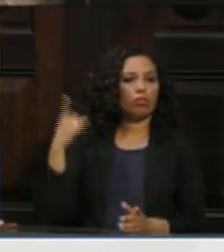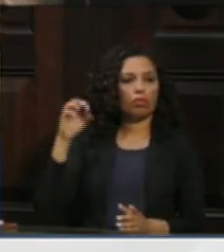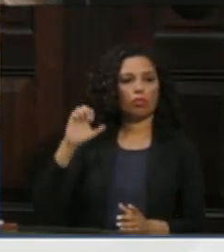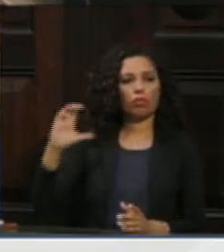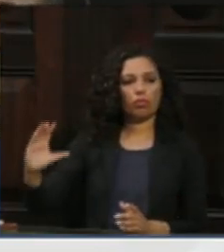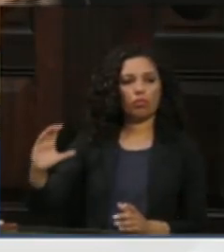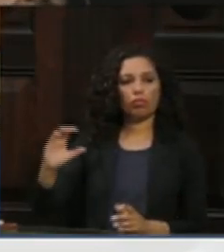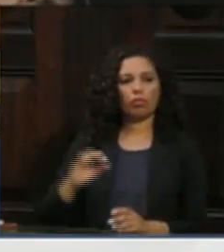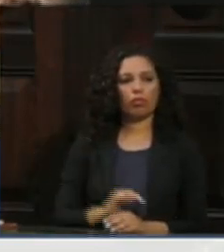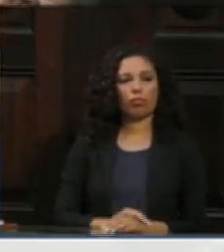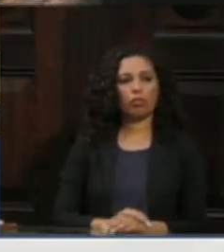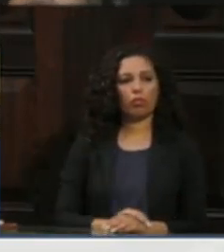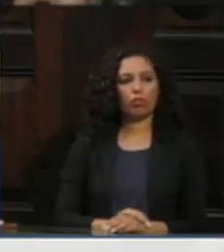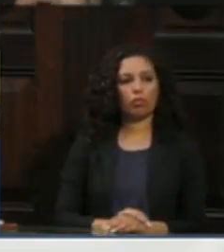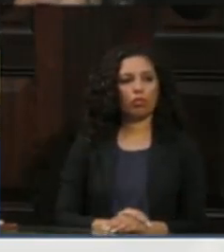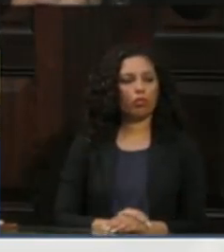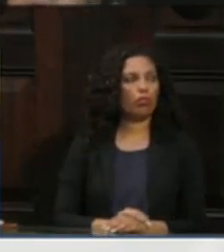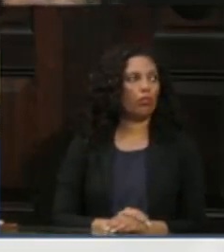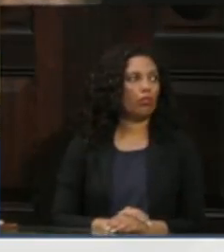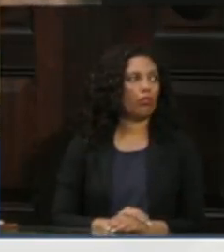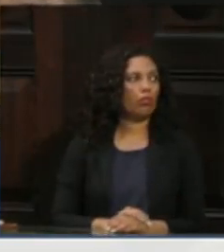não havendo mais